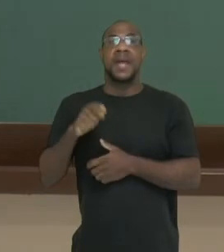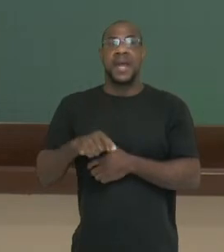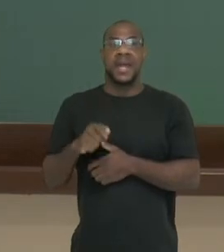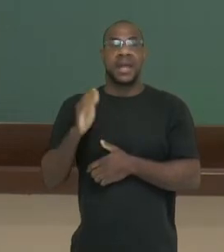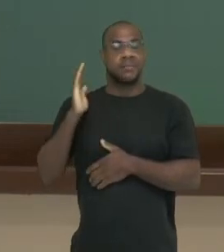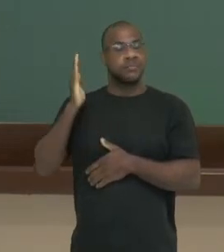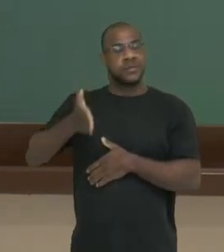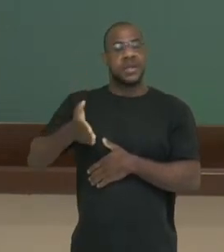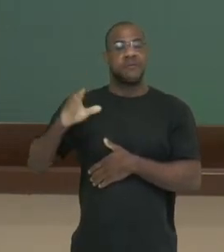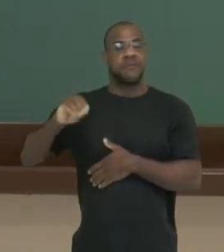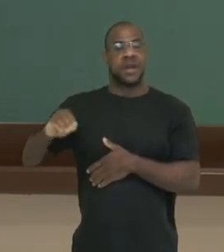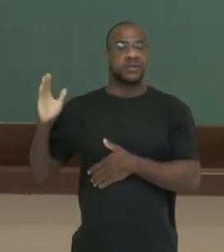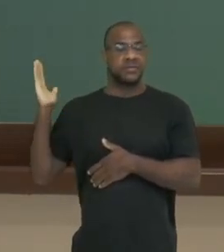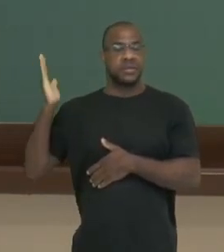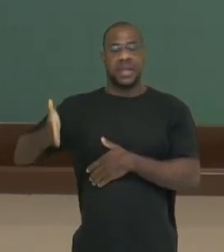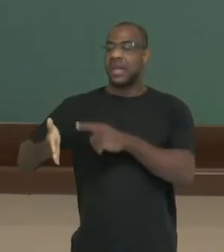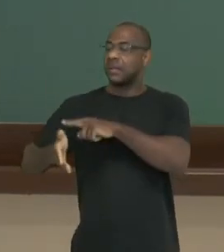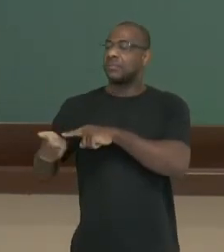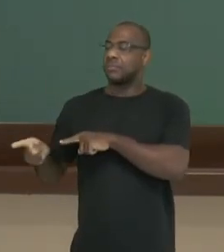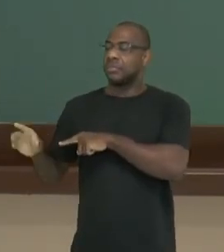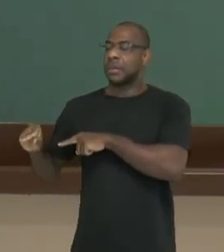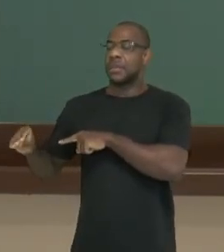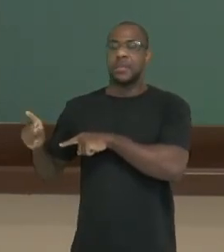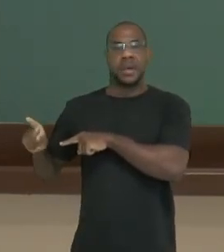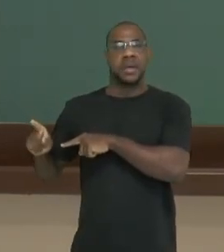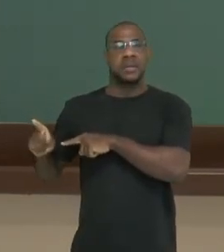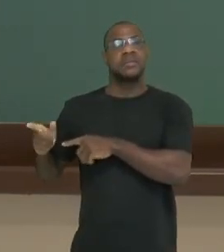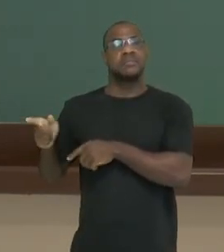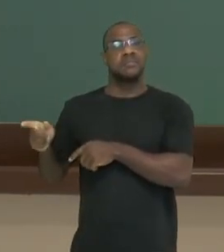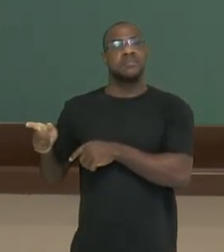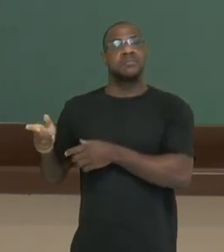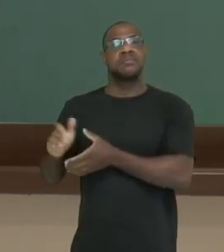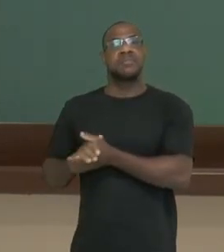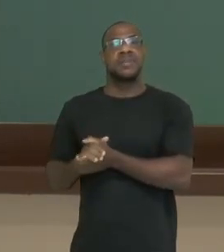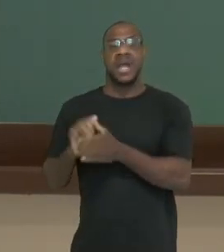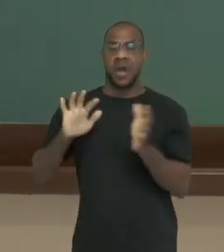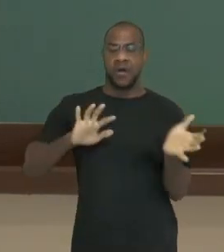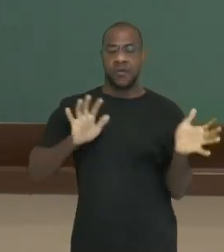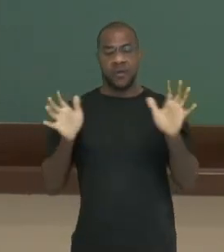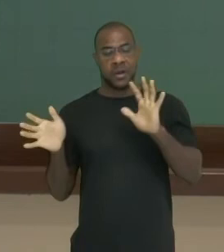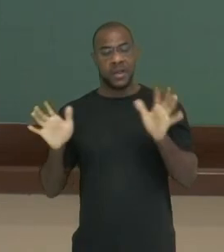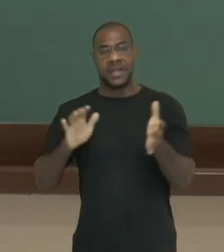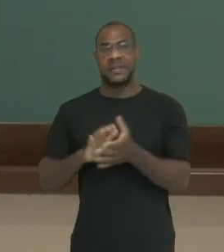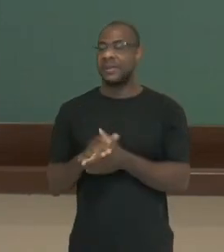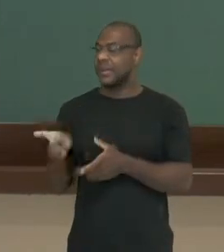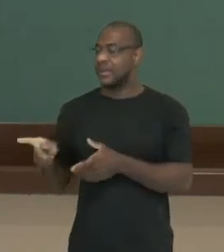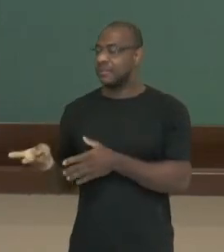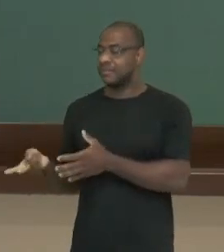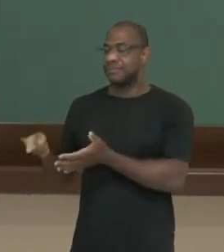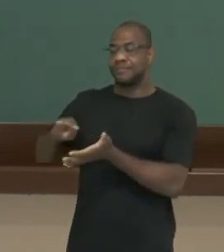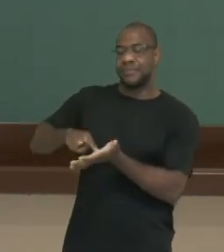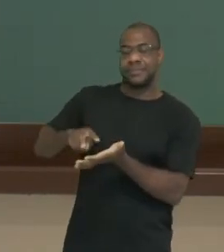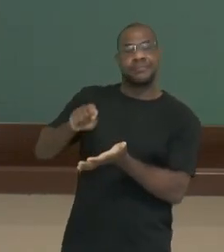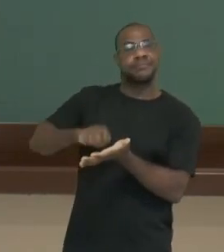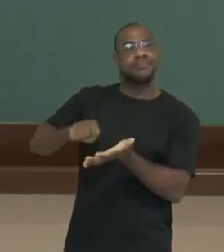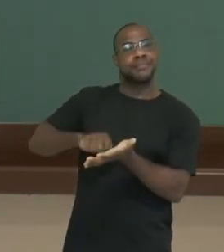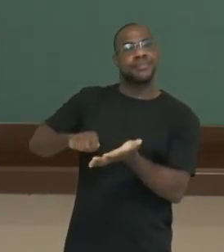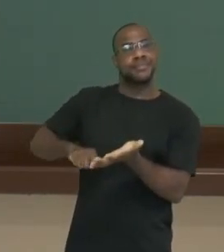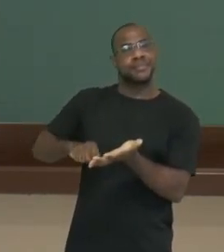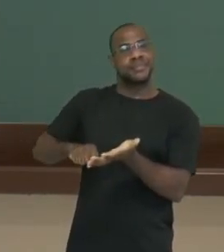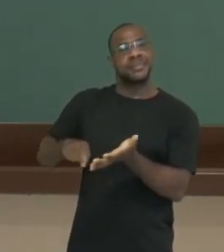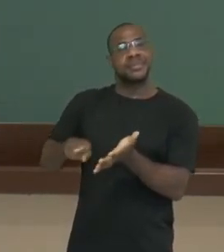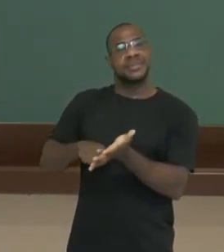direta do goleiro Everton ou do jogador Everton, né, que há uma reprodução, uma transcrição do discurso